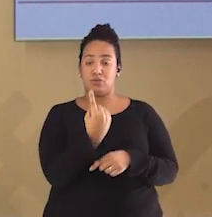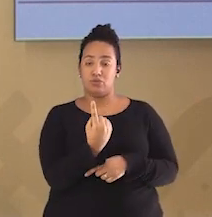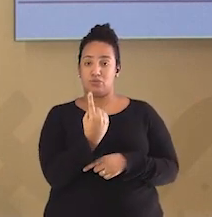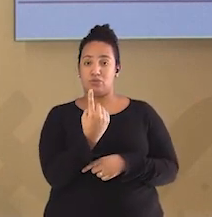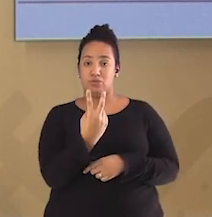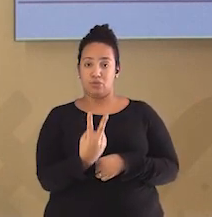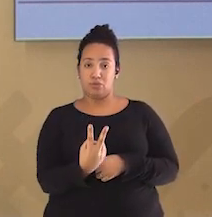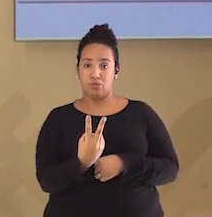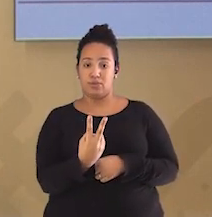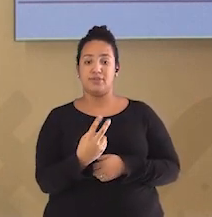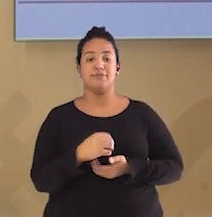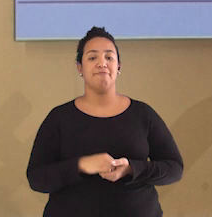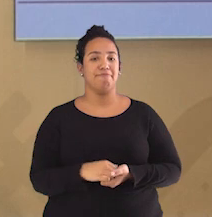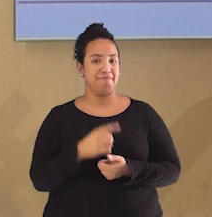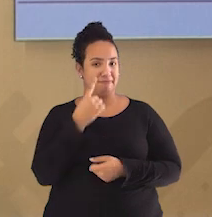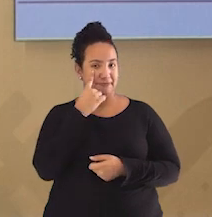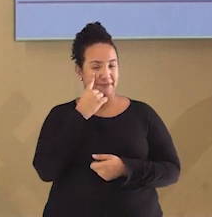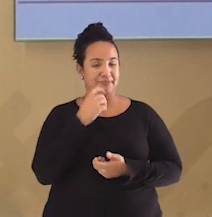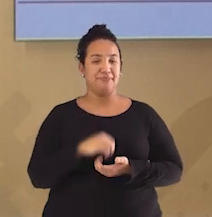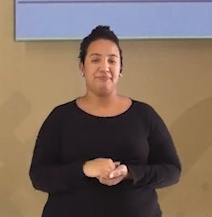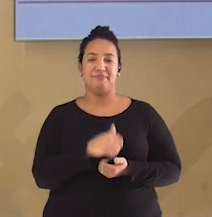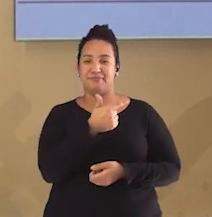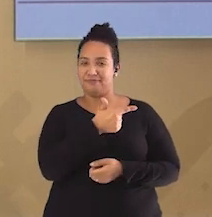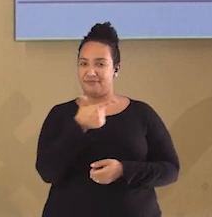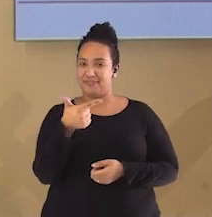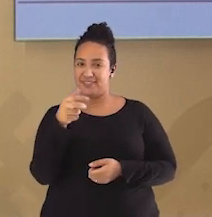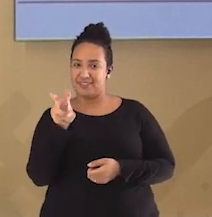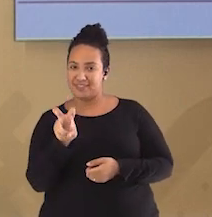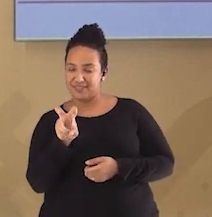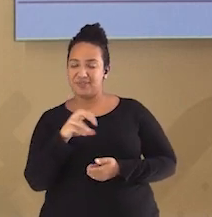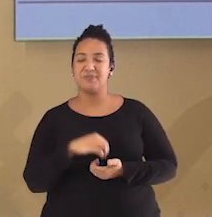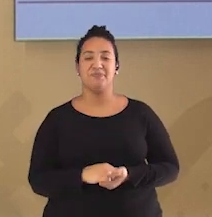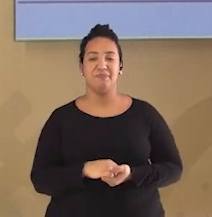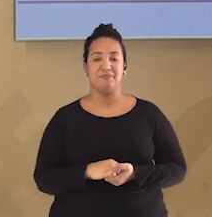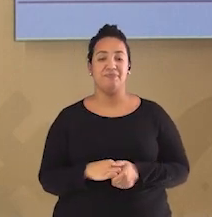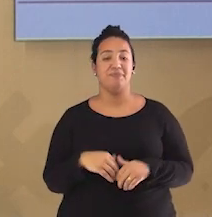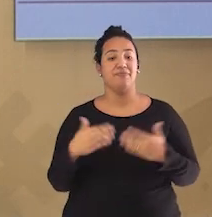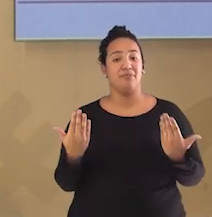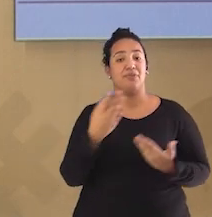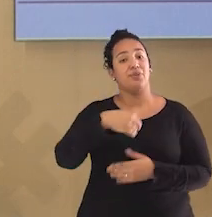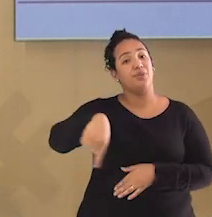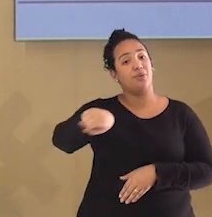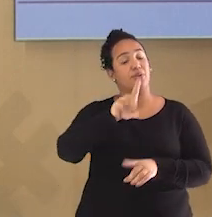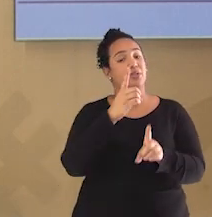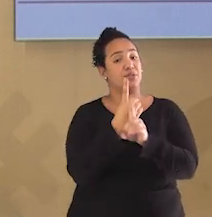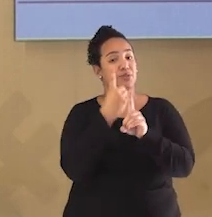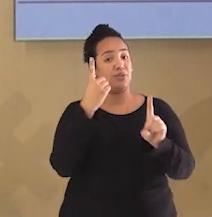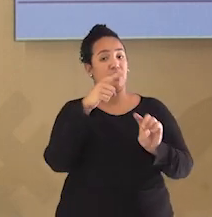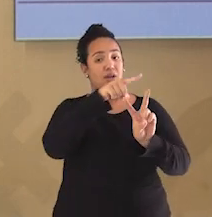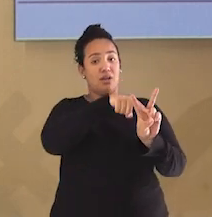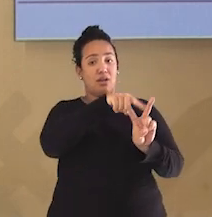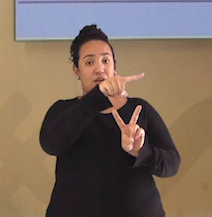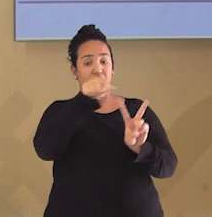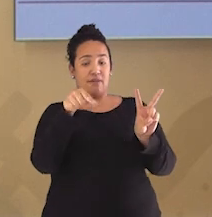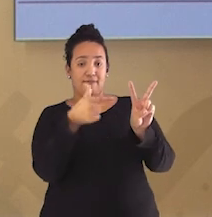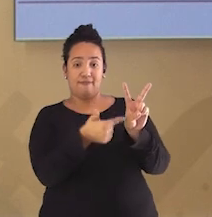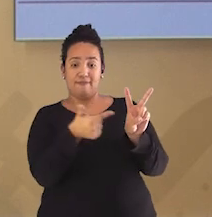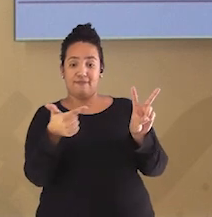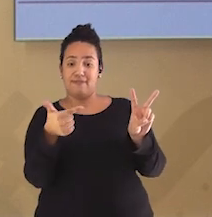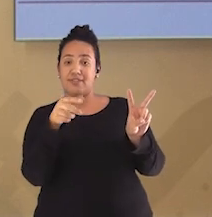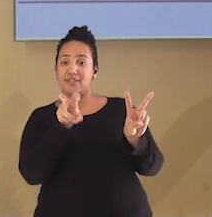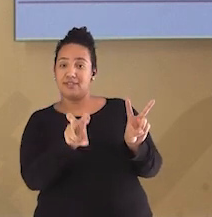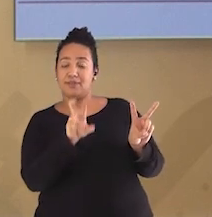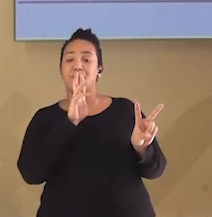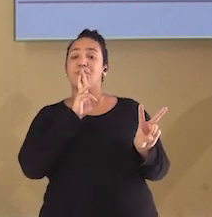1, 2. Nossa, 225. Nós encontramos a raiz quadrada de